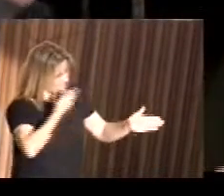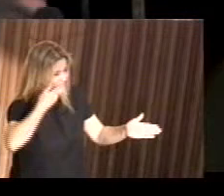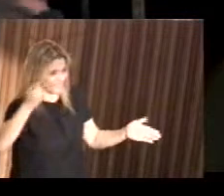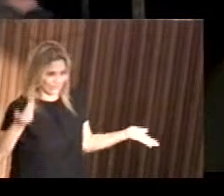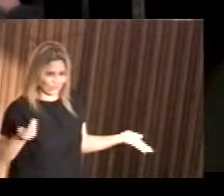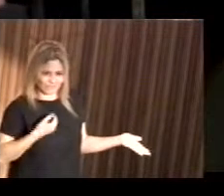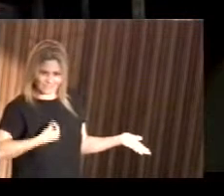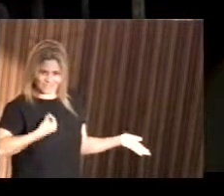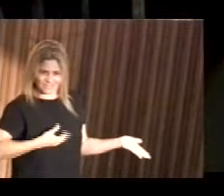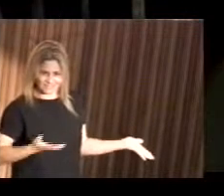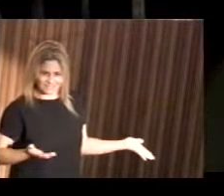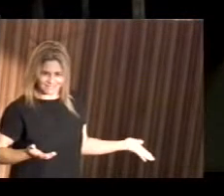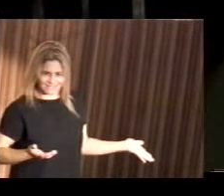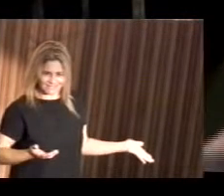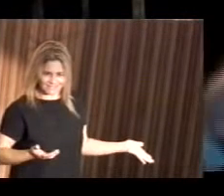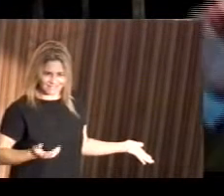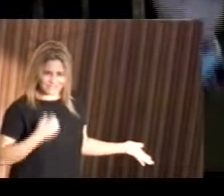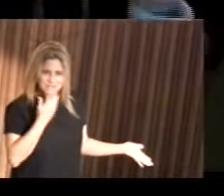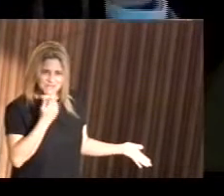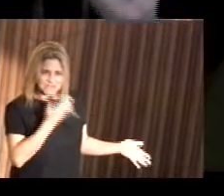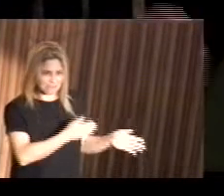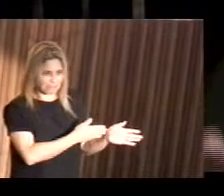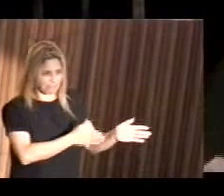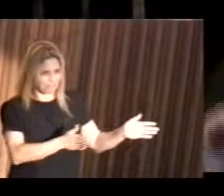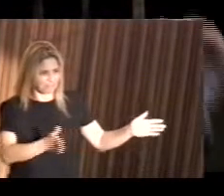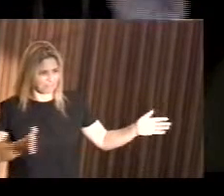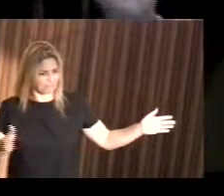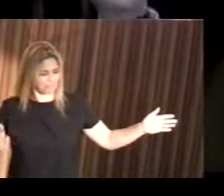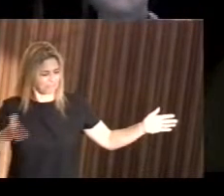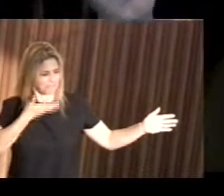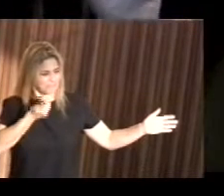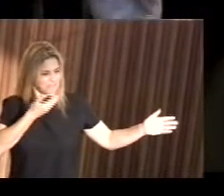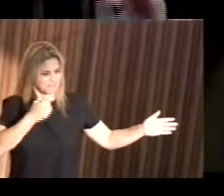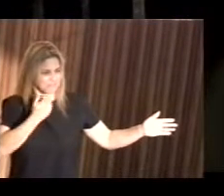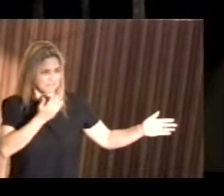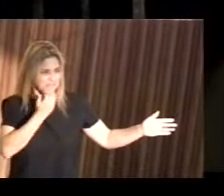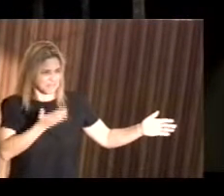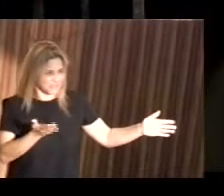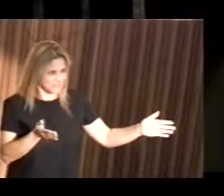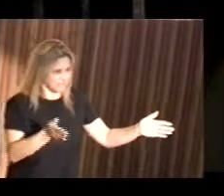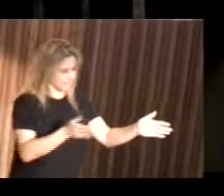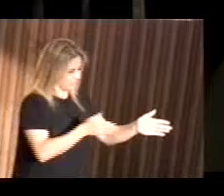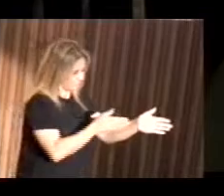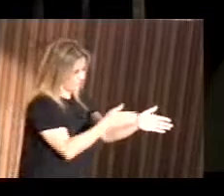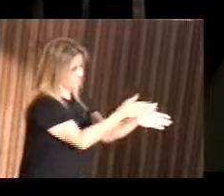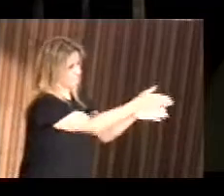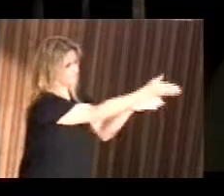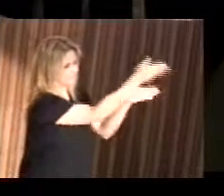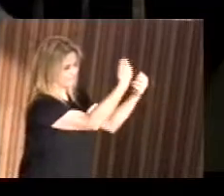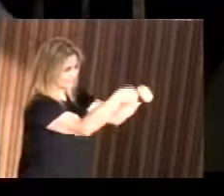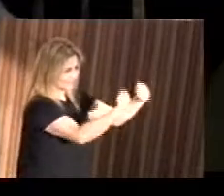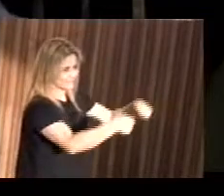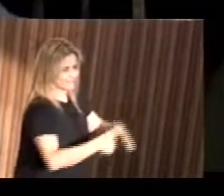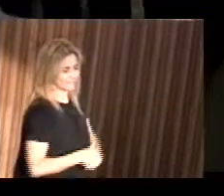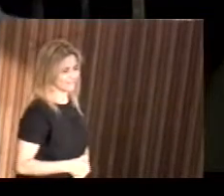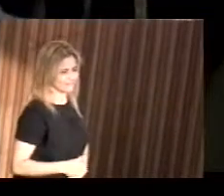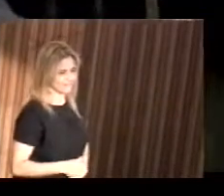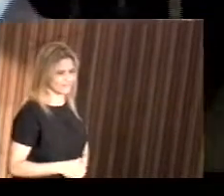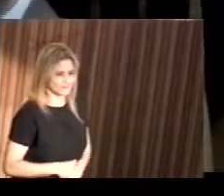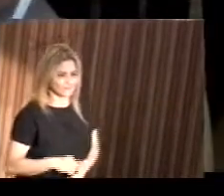de valores, ele se desintegre diante dos nossos olhos, e que as